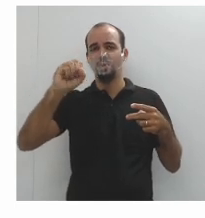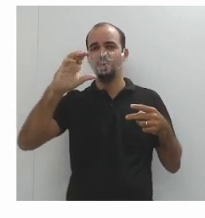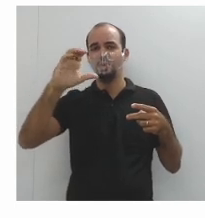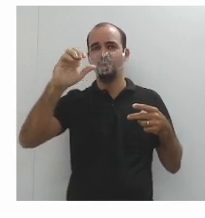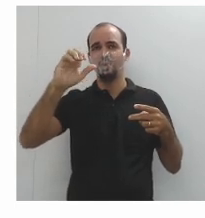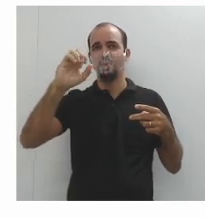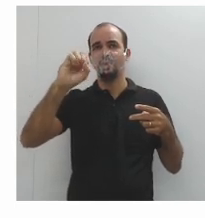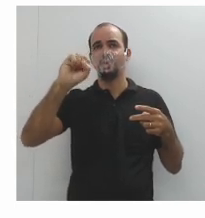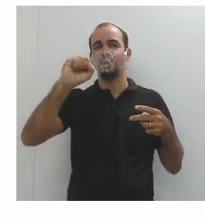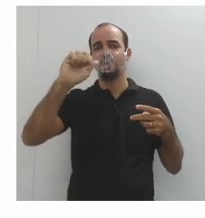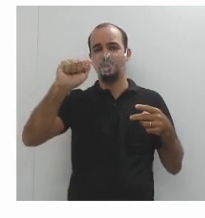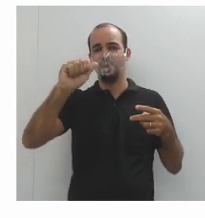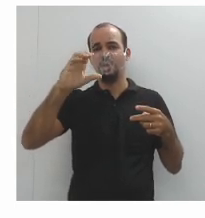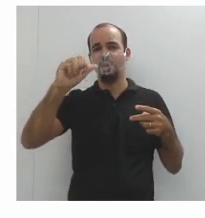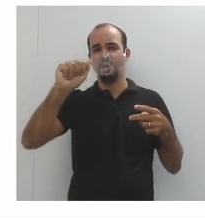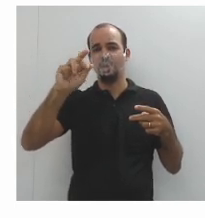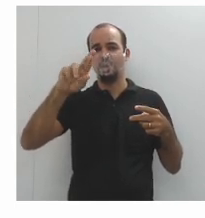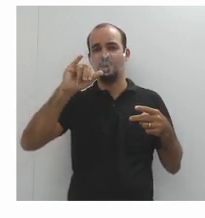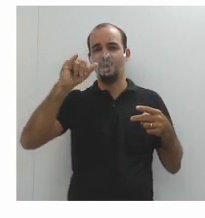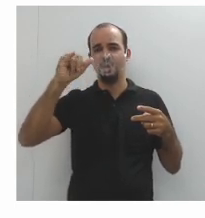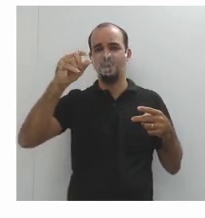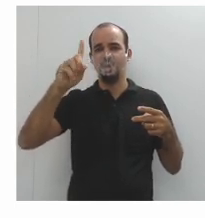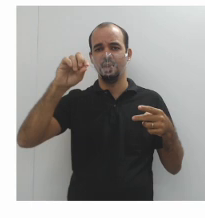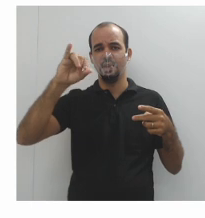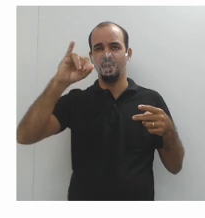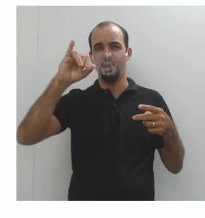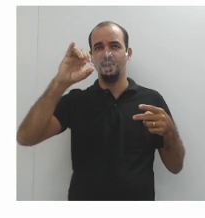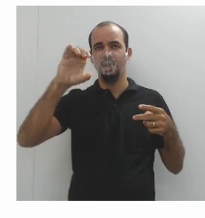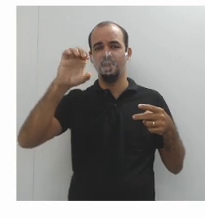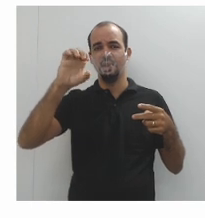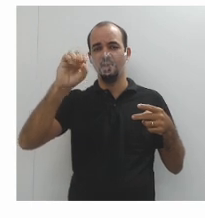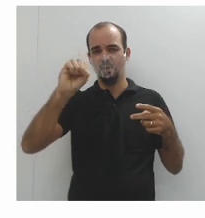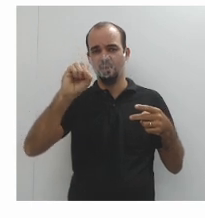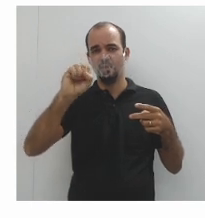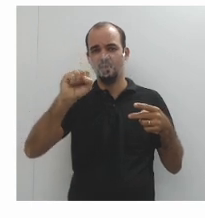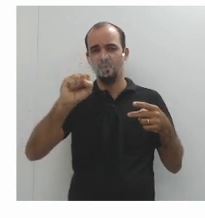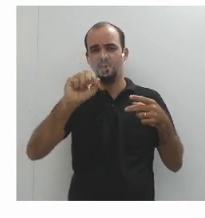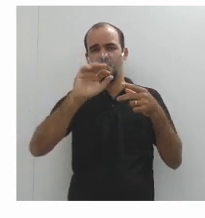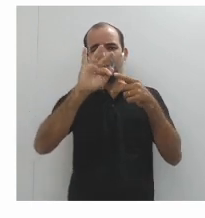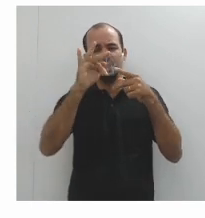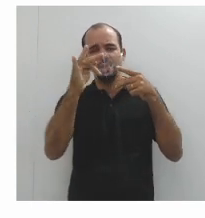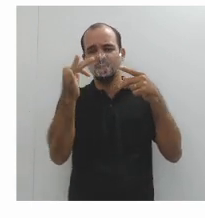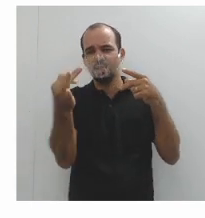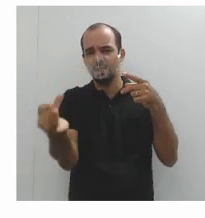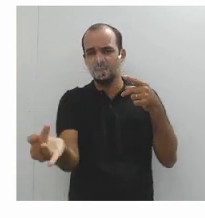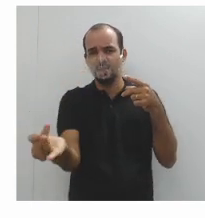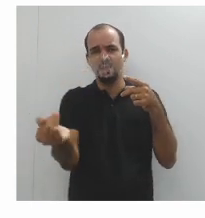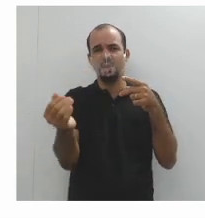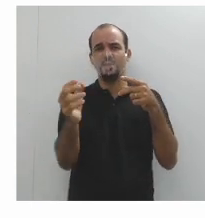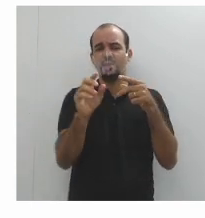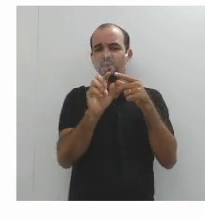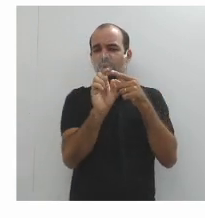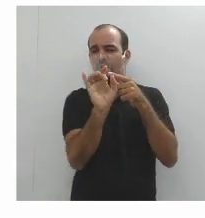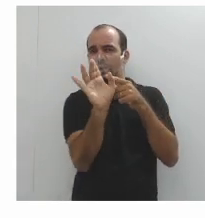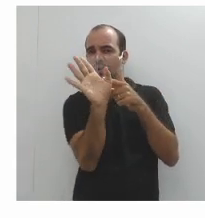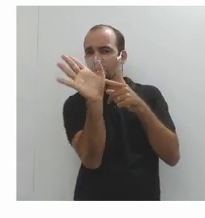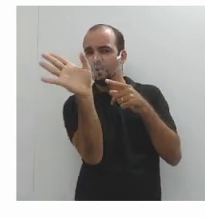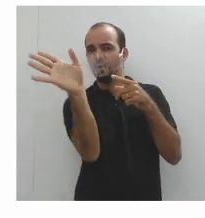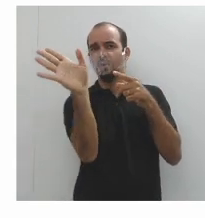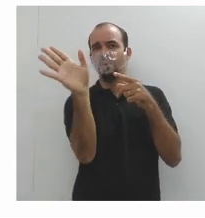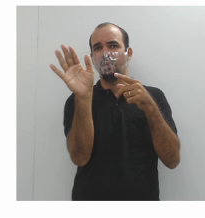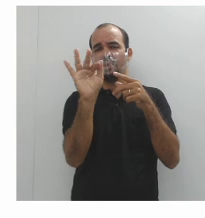se hidrolisam, tá? Que eles vão até as heptoses, são os mais